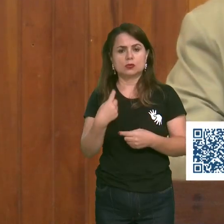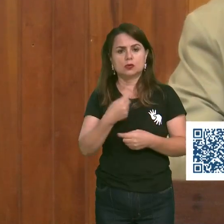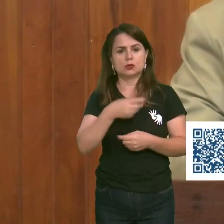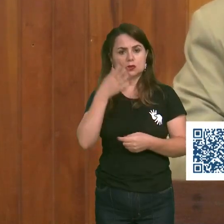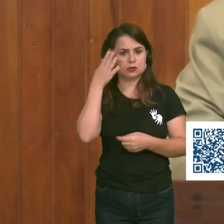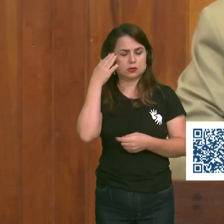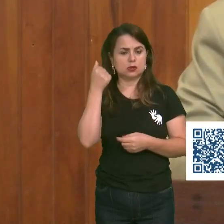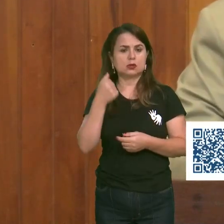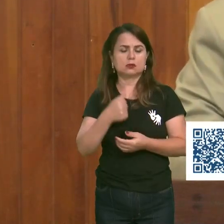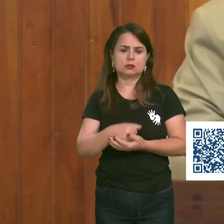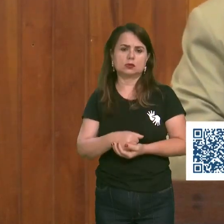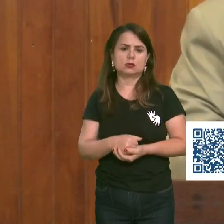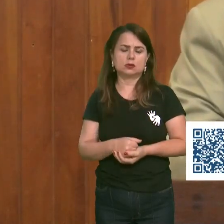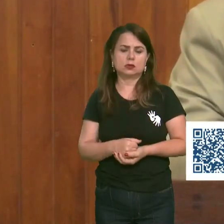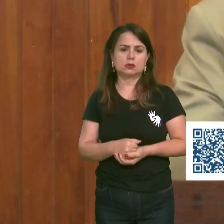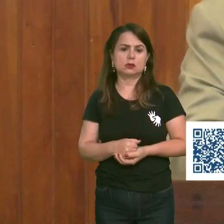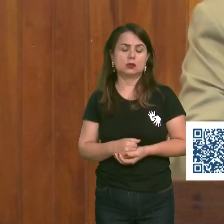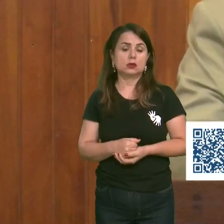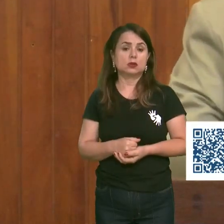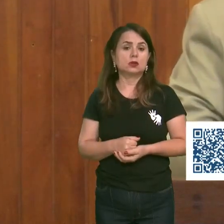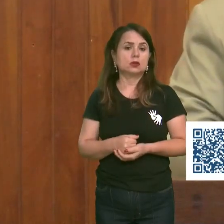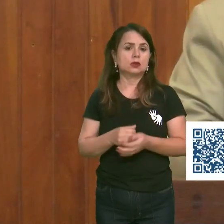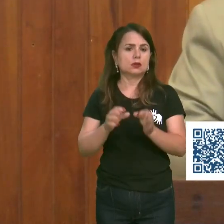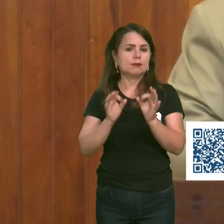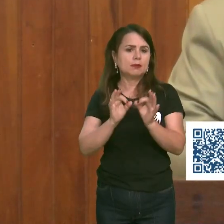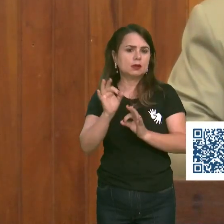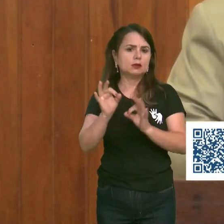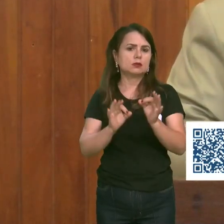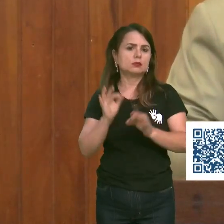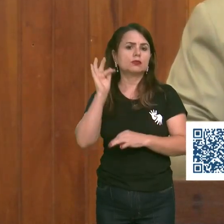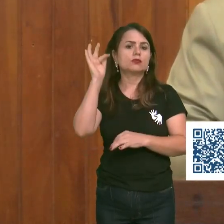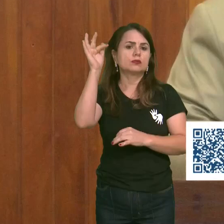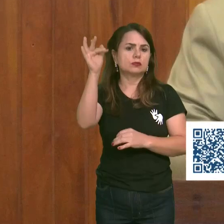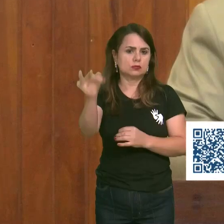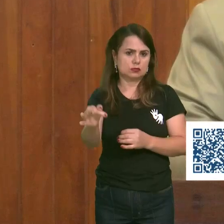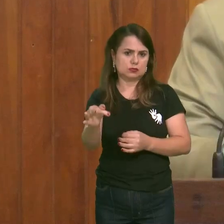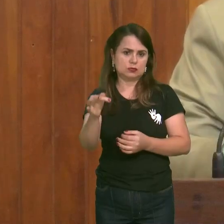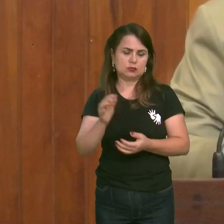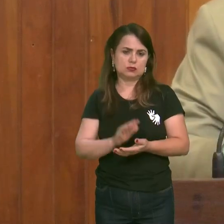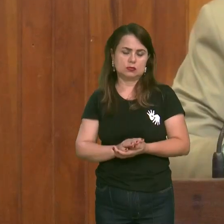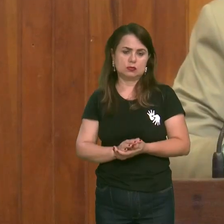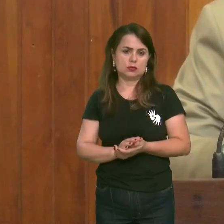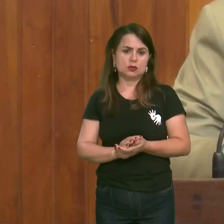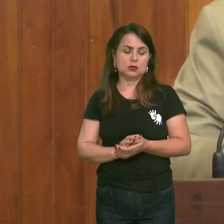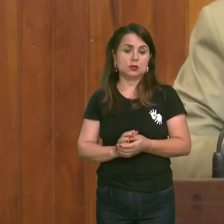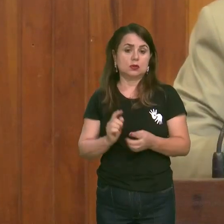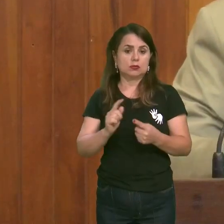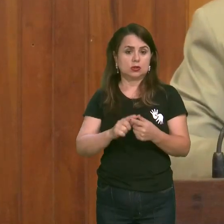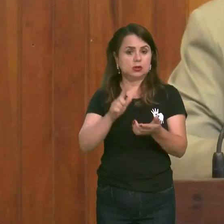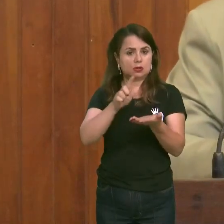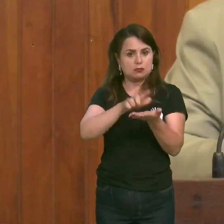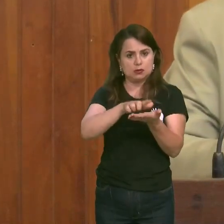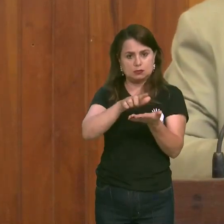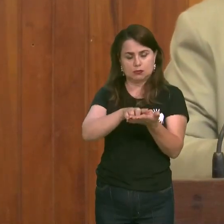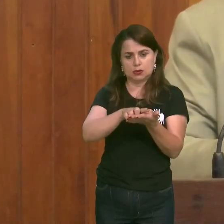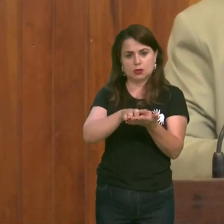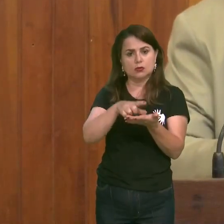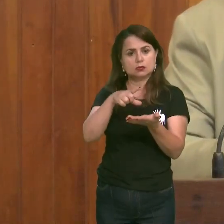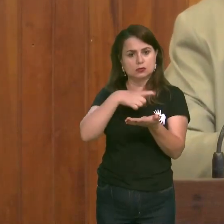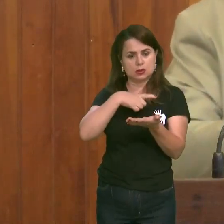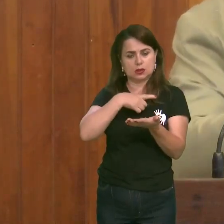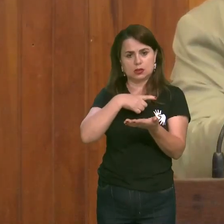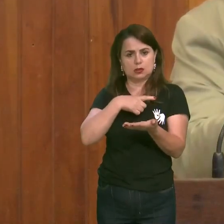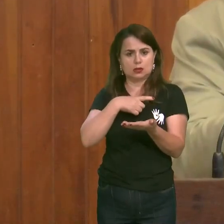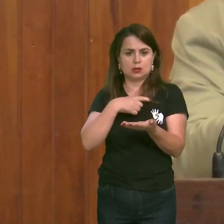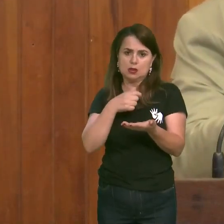uma carta de intenções é não significa que o que está aqui no papel vai ser executado até porque